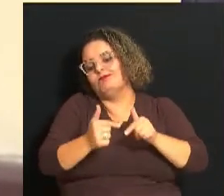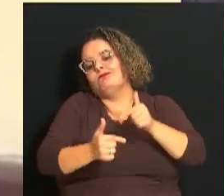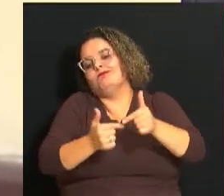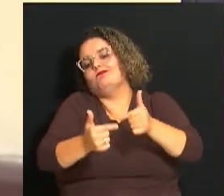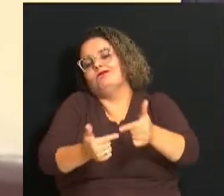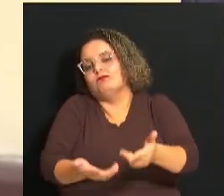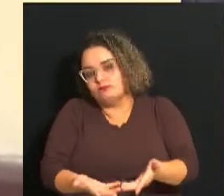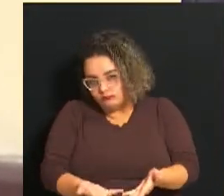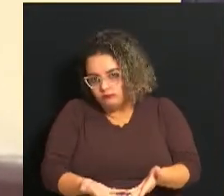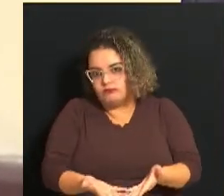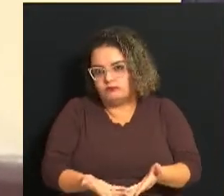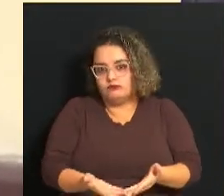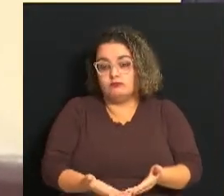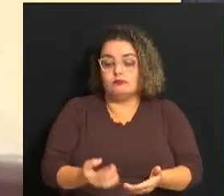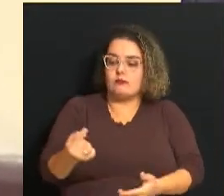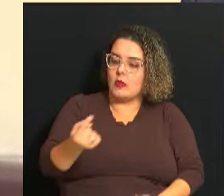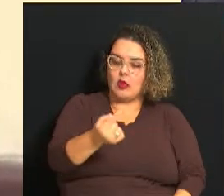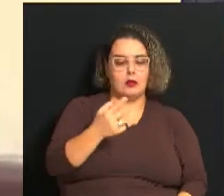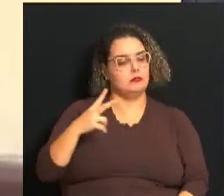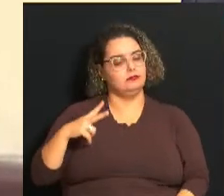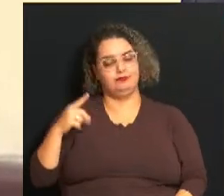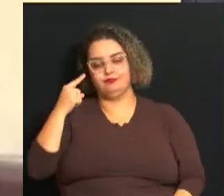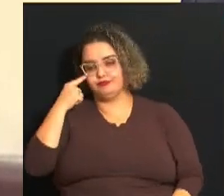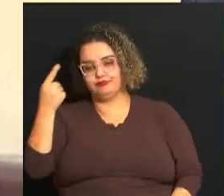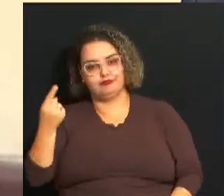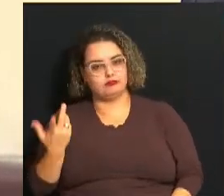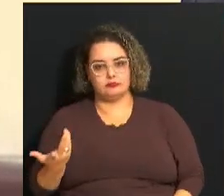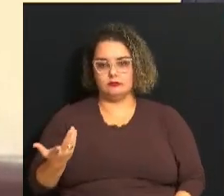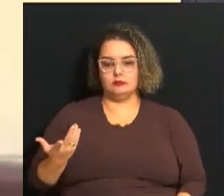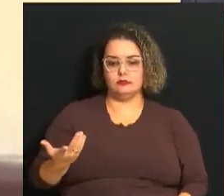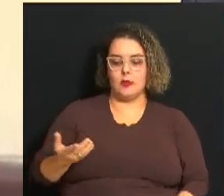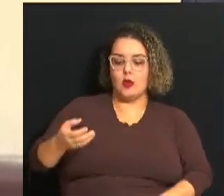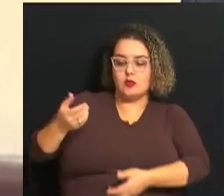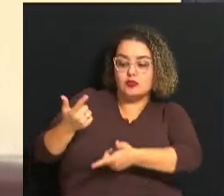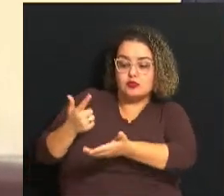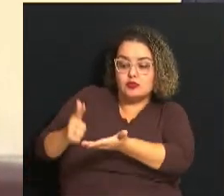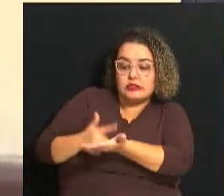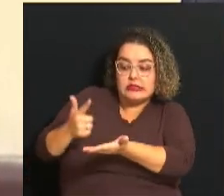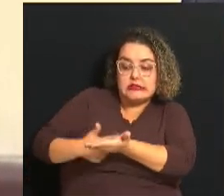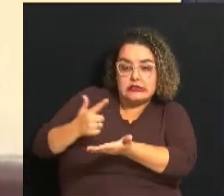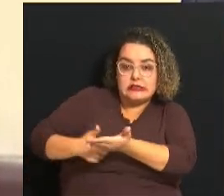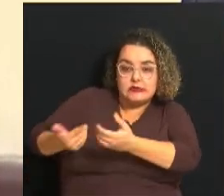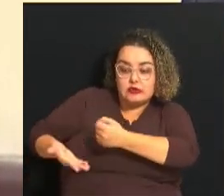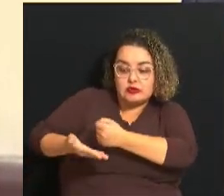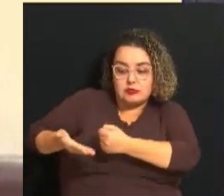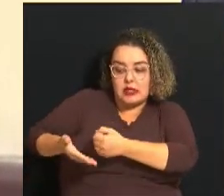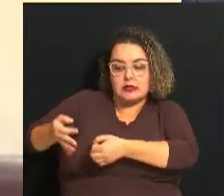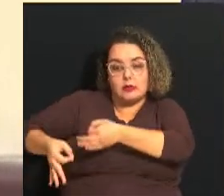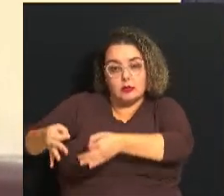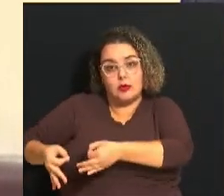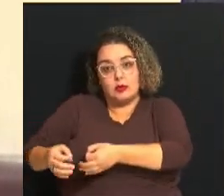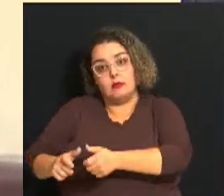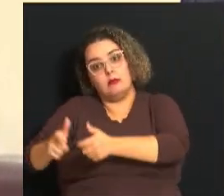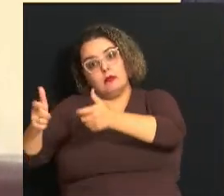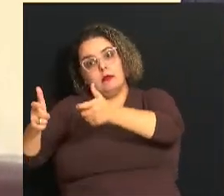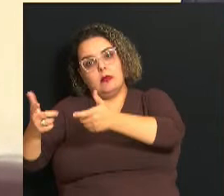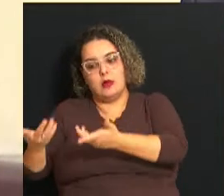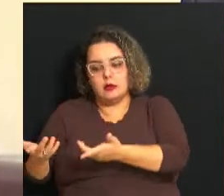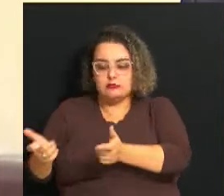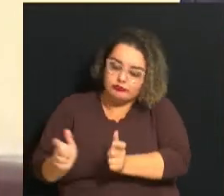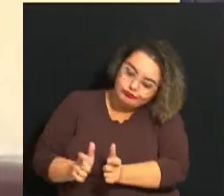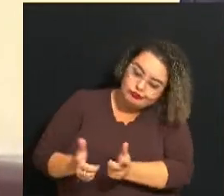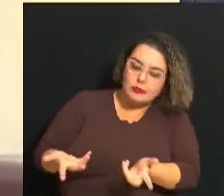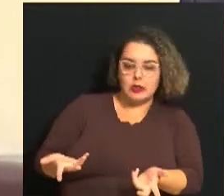linha de pensamento e algumas doutrinas algumas Vertentes se destacam mais do que as outras mas a gente vai tentar